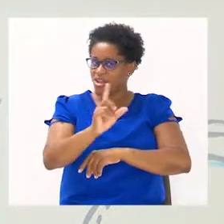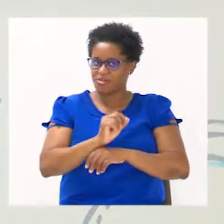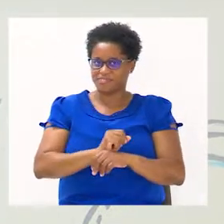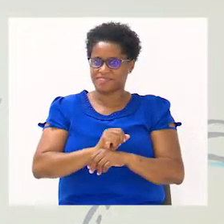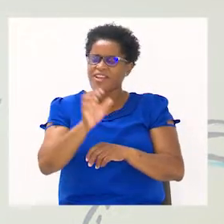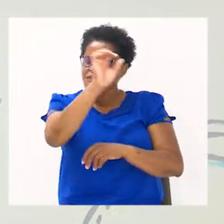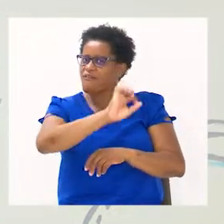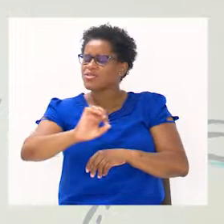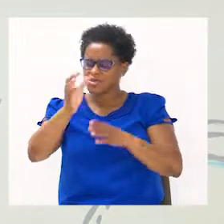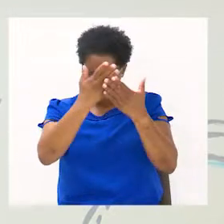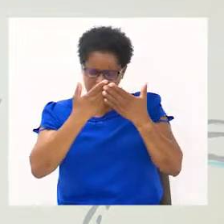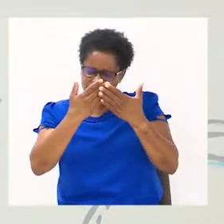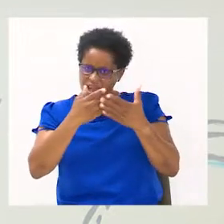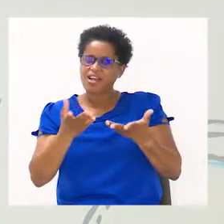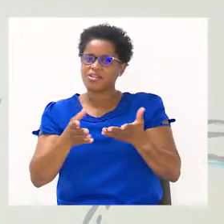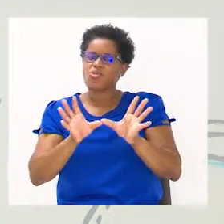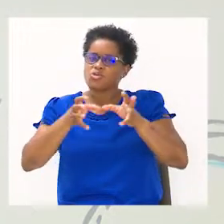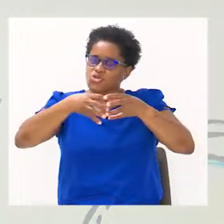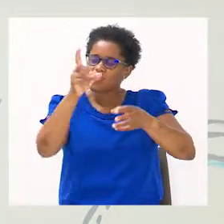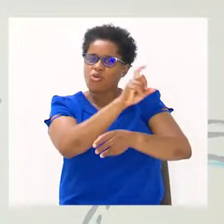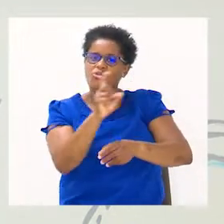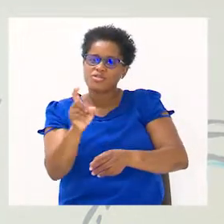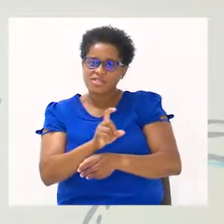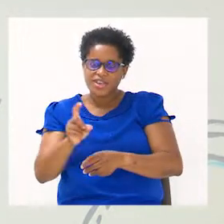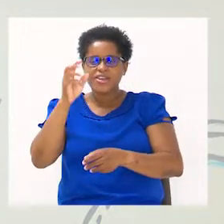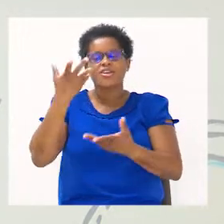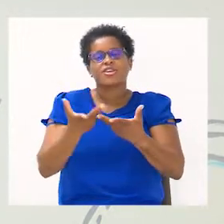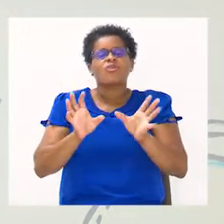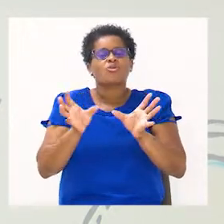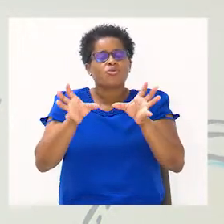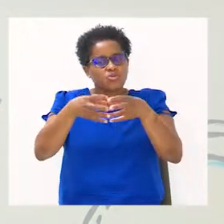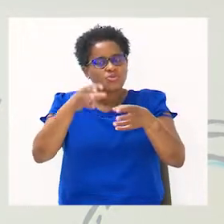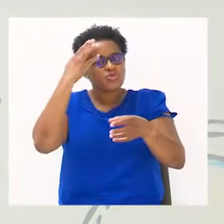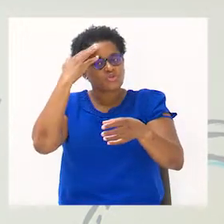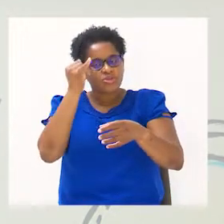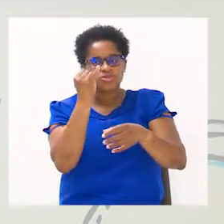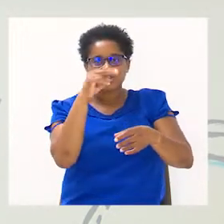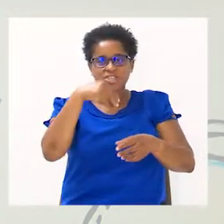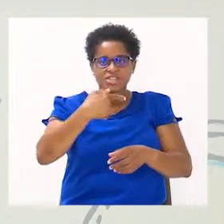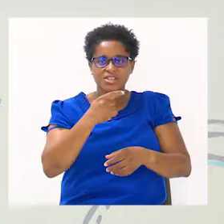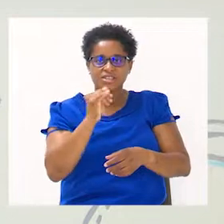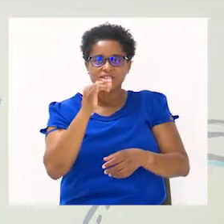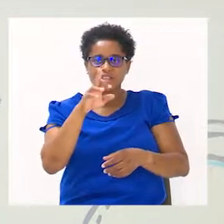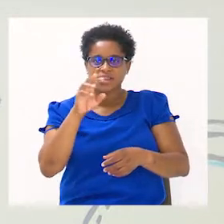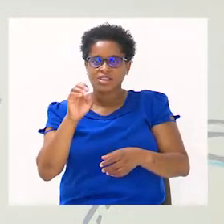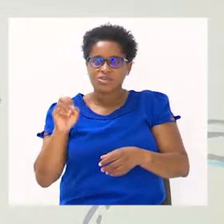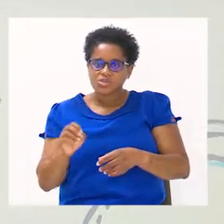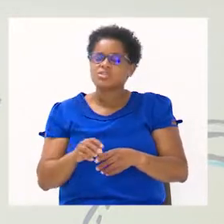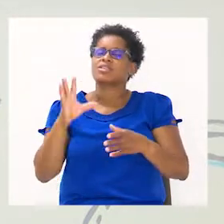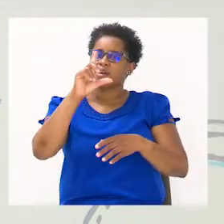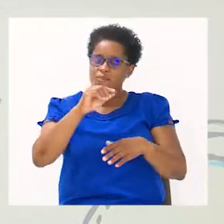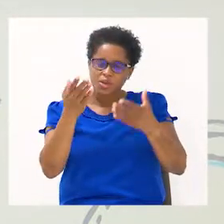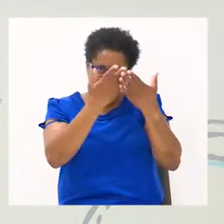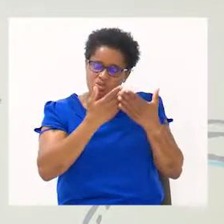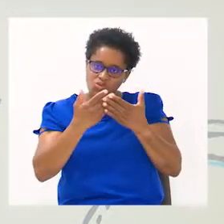já estudaram o conjunto Z, que é o conjunto dos números inteiros, estudaram o conjunto N, que é o conjunto